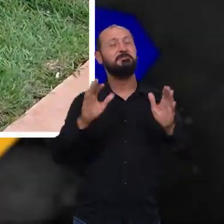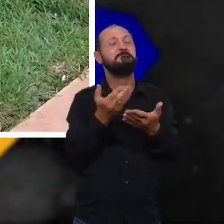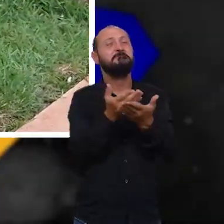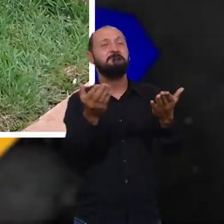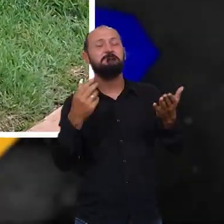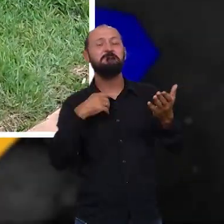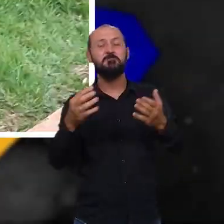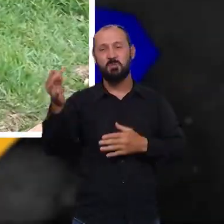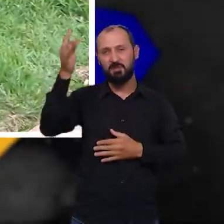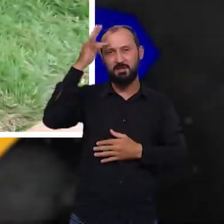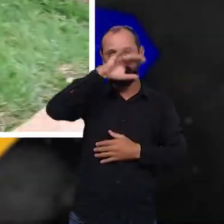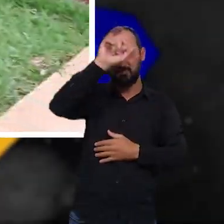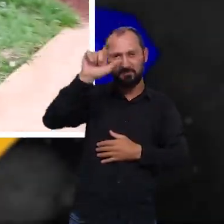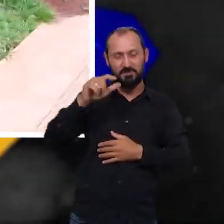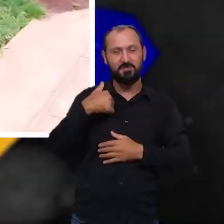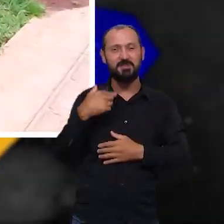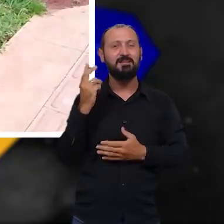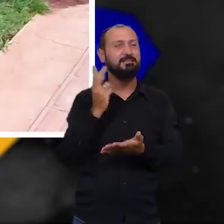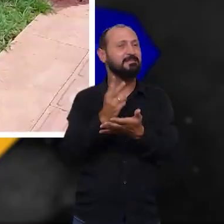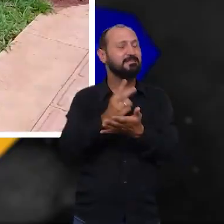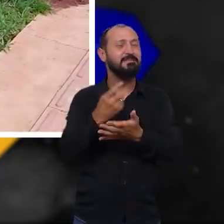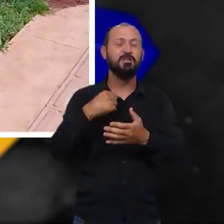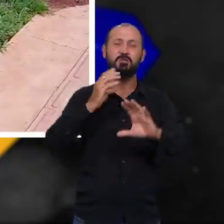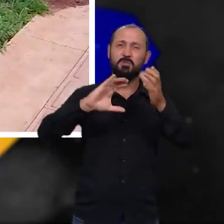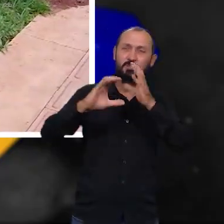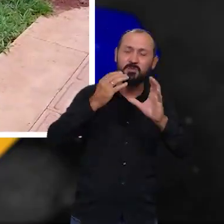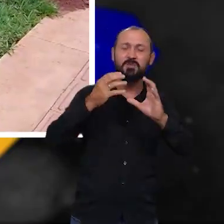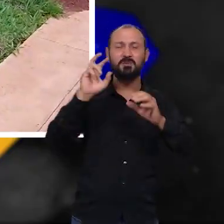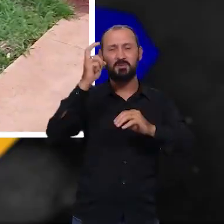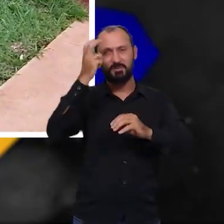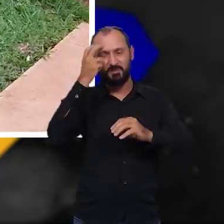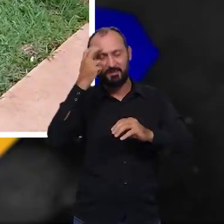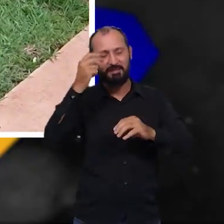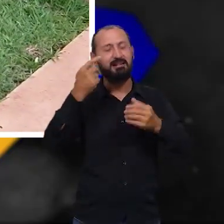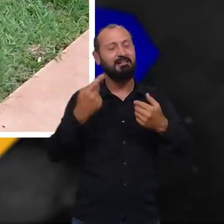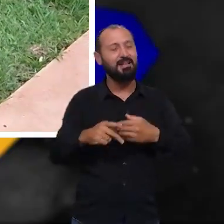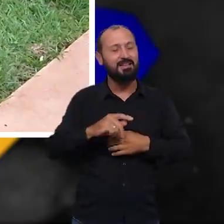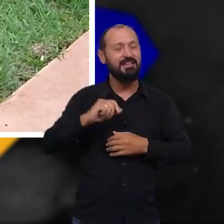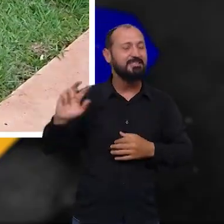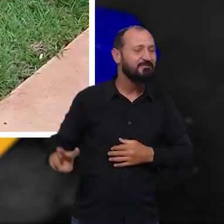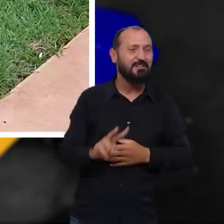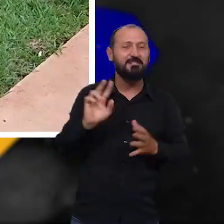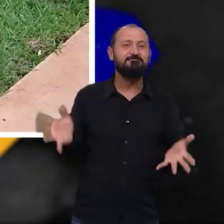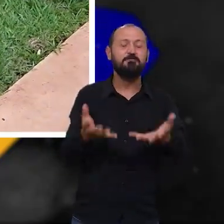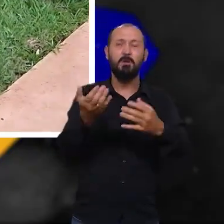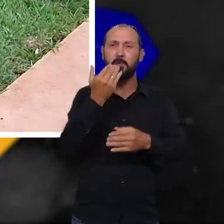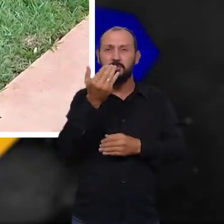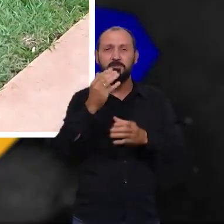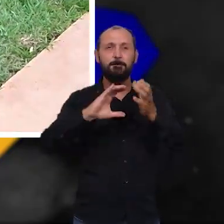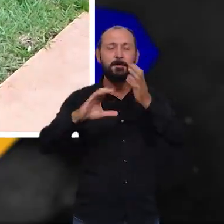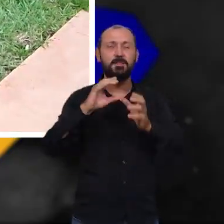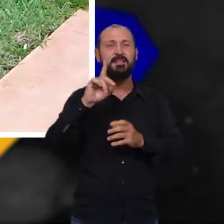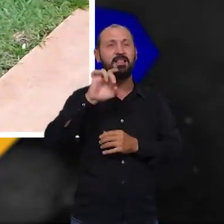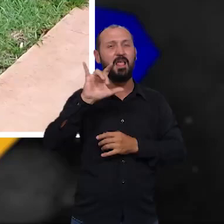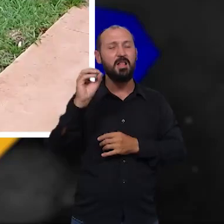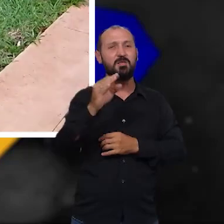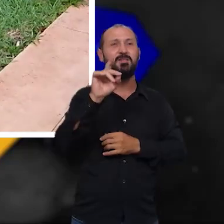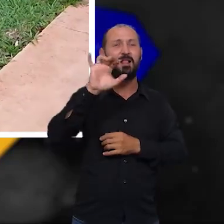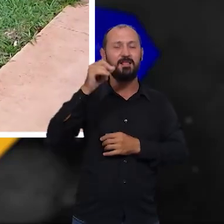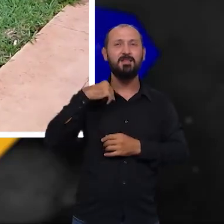Nestas águas tão serenas vai levando meu amor.